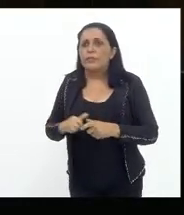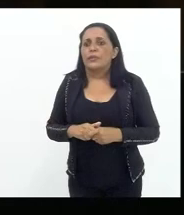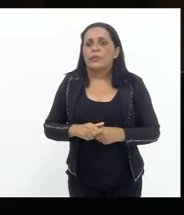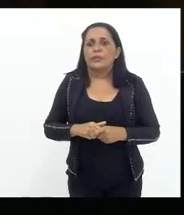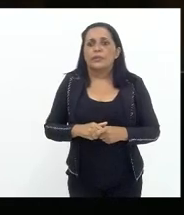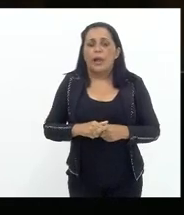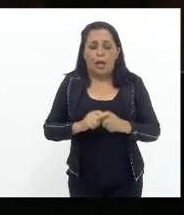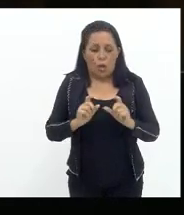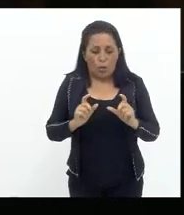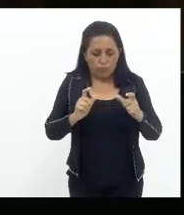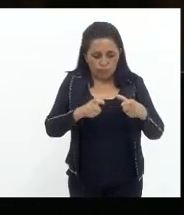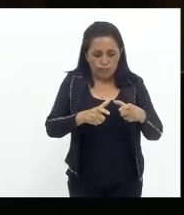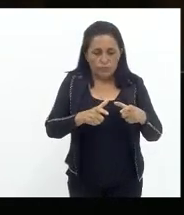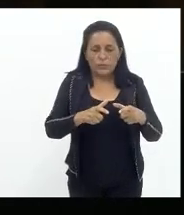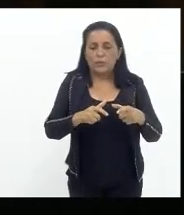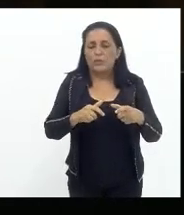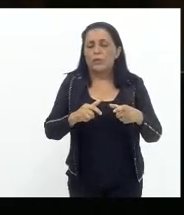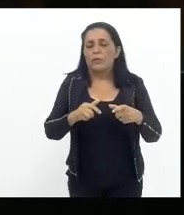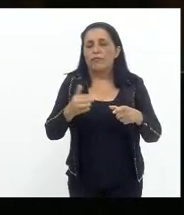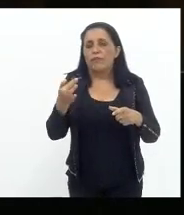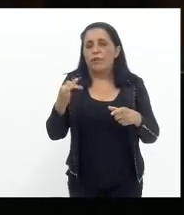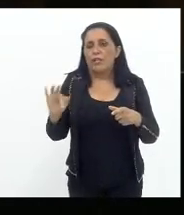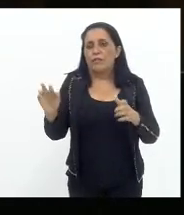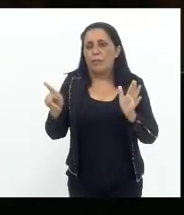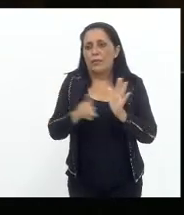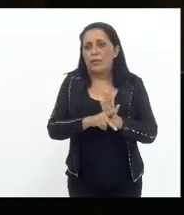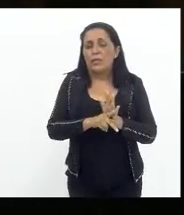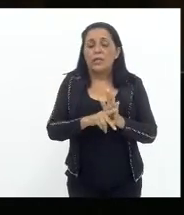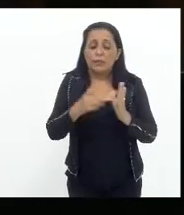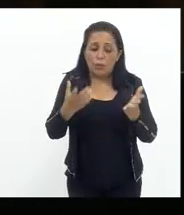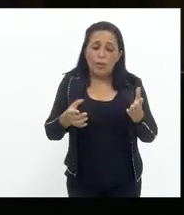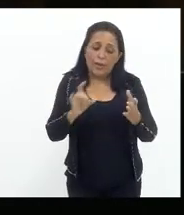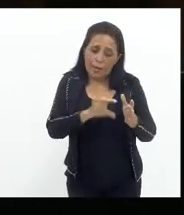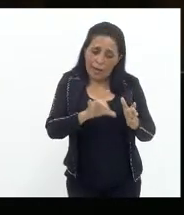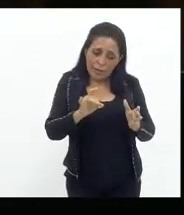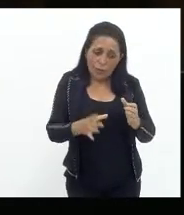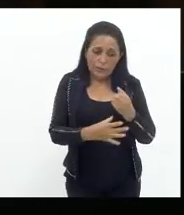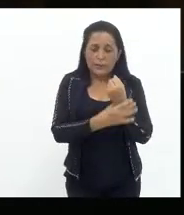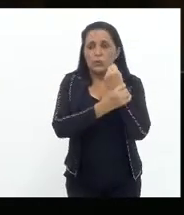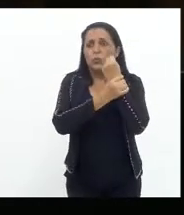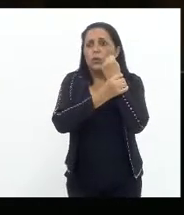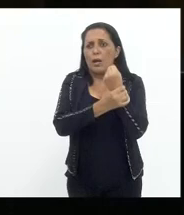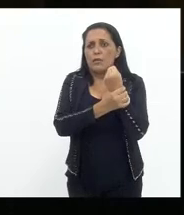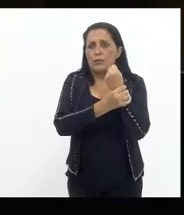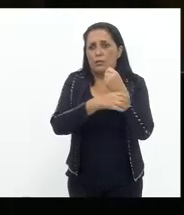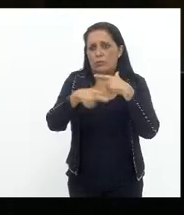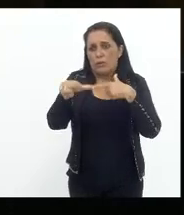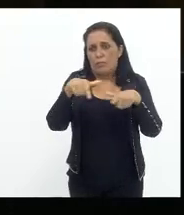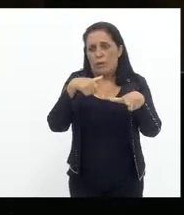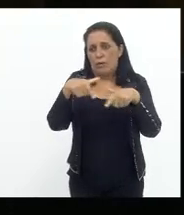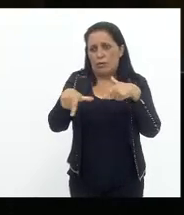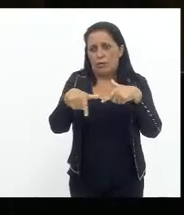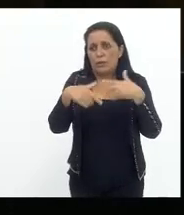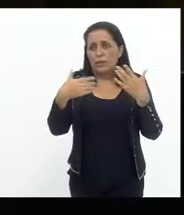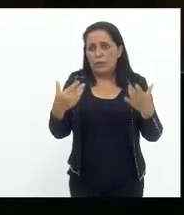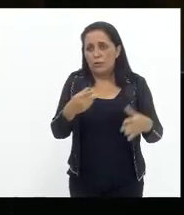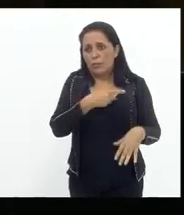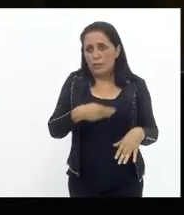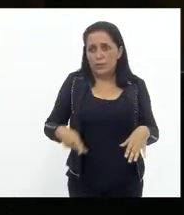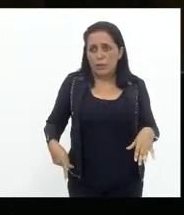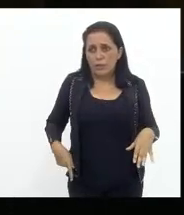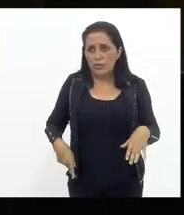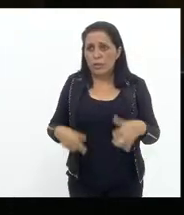pertence. Cabe, então, a segurança dos estabelecimentos penais. Nesse caso, senhor presidente,